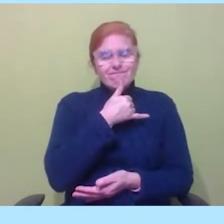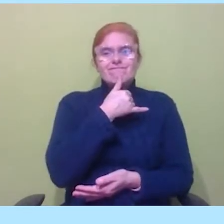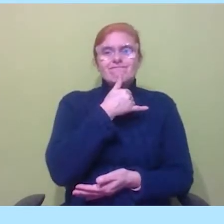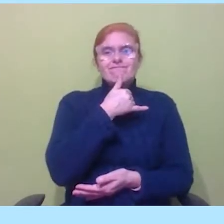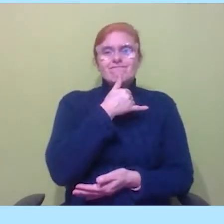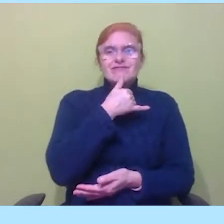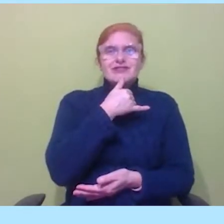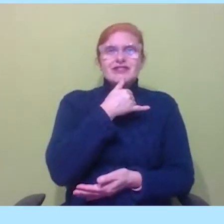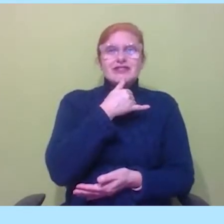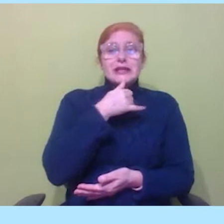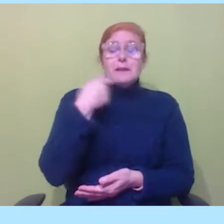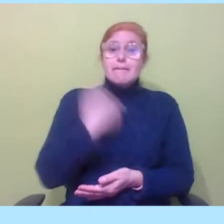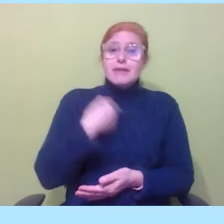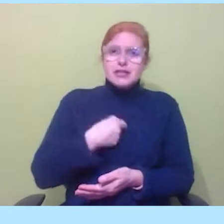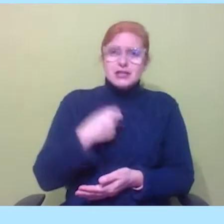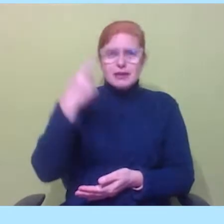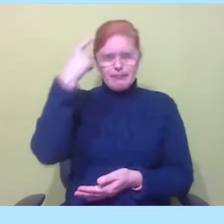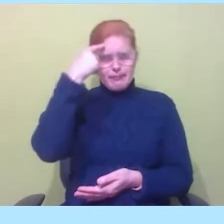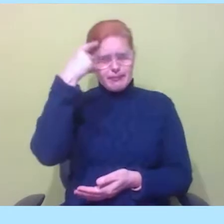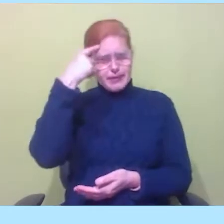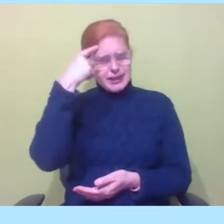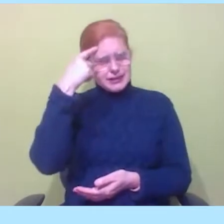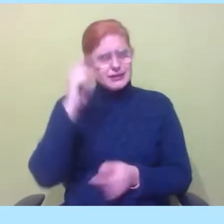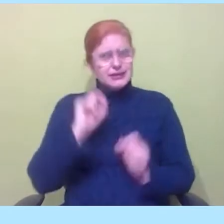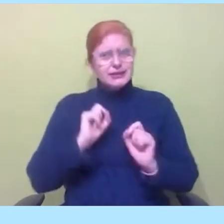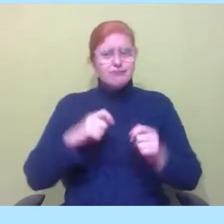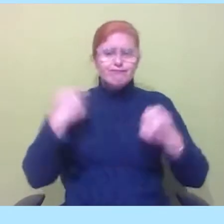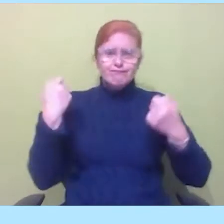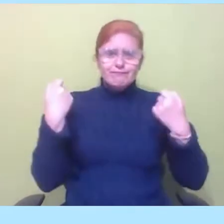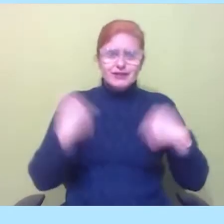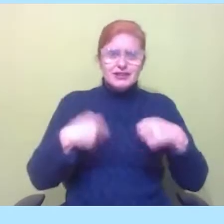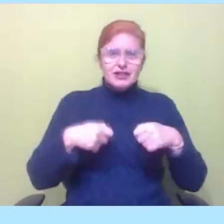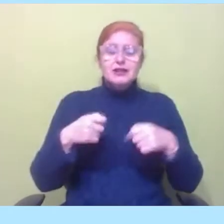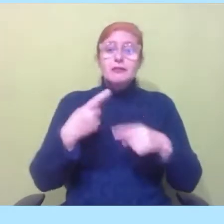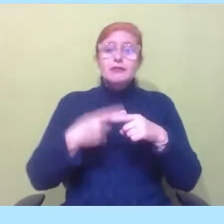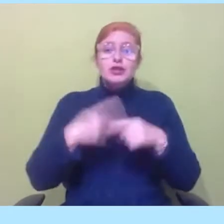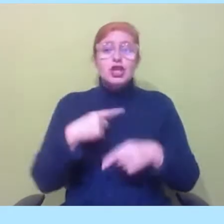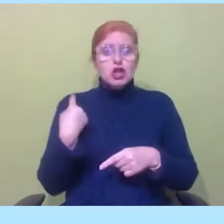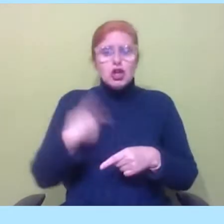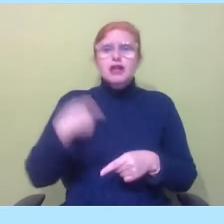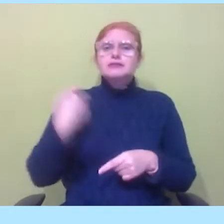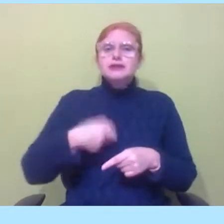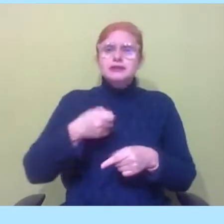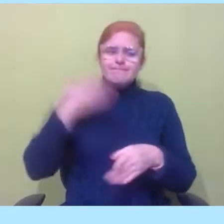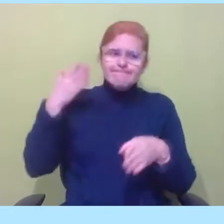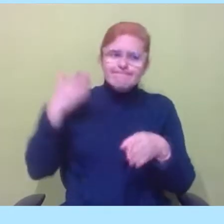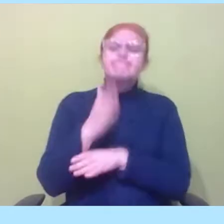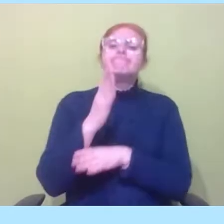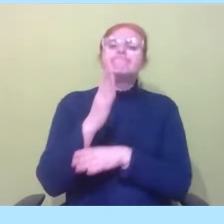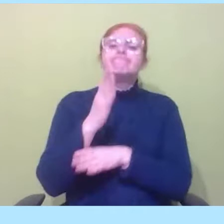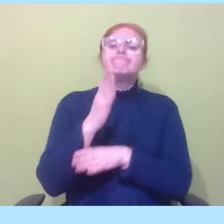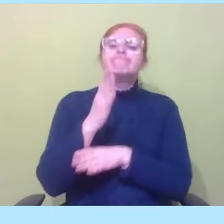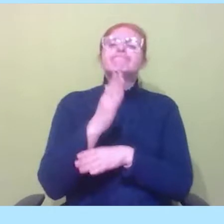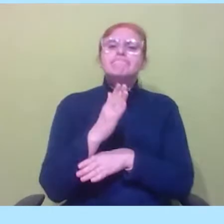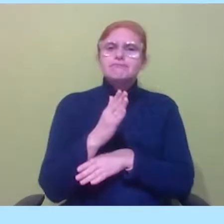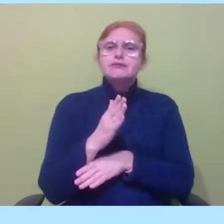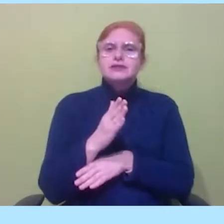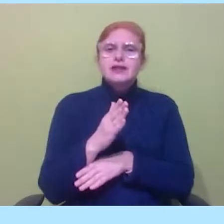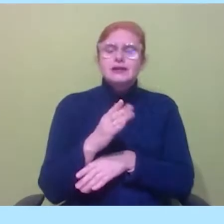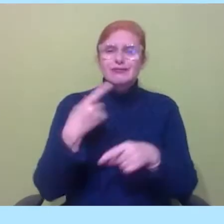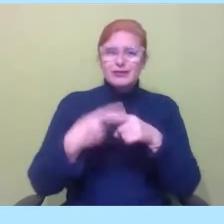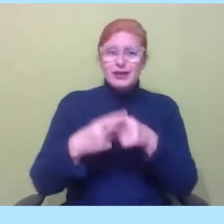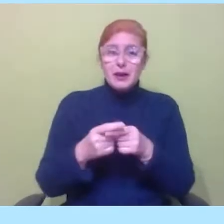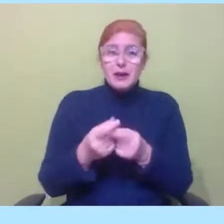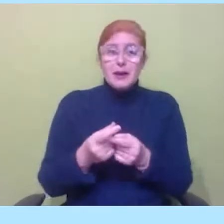de repente, quem sabe, a gente fura essa bolha também, né, de que poucas pessoas ainda estamos discutindo